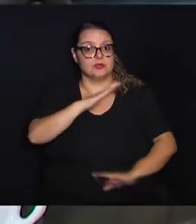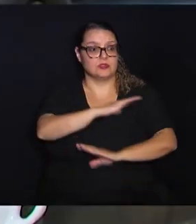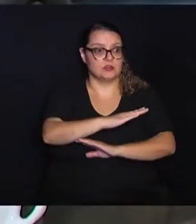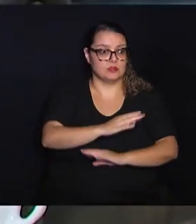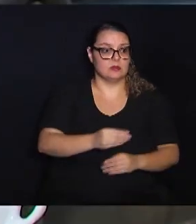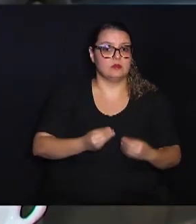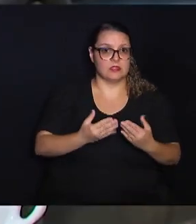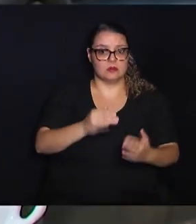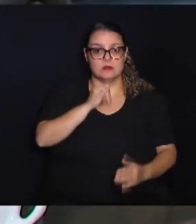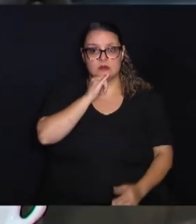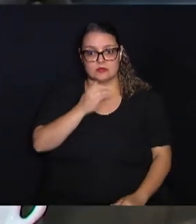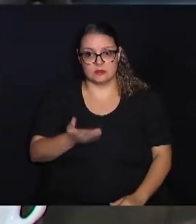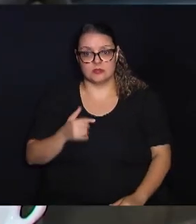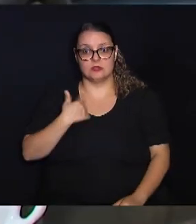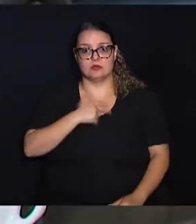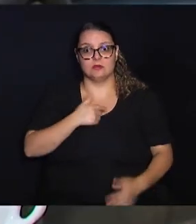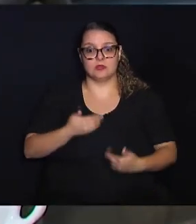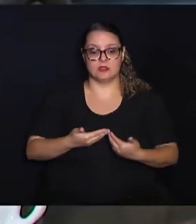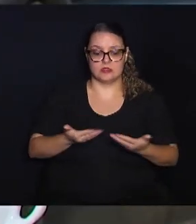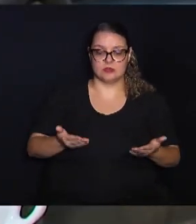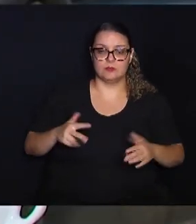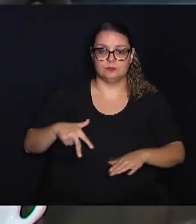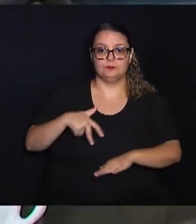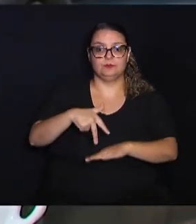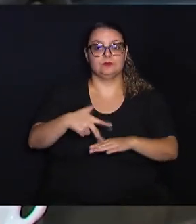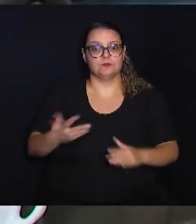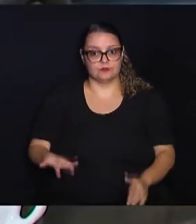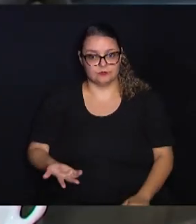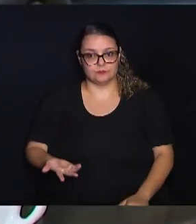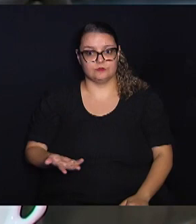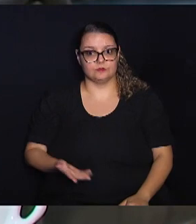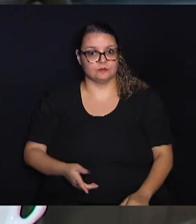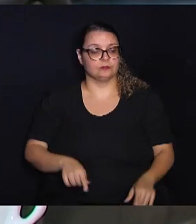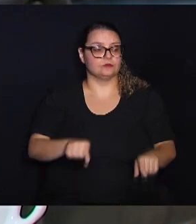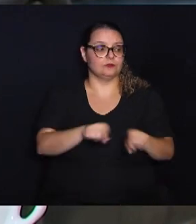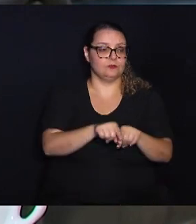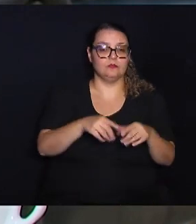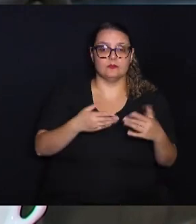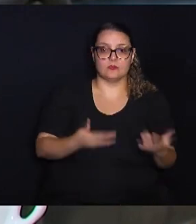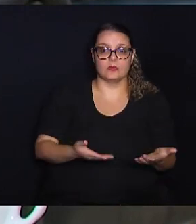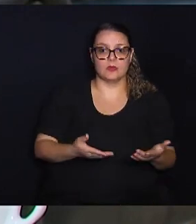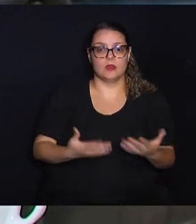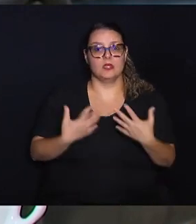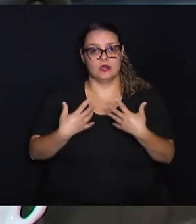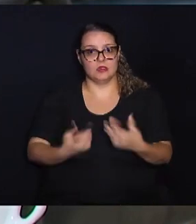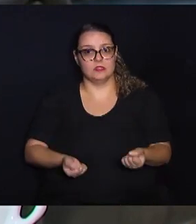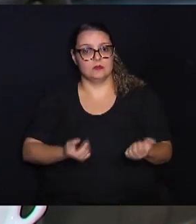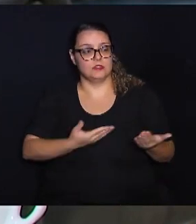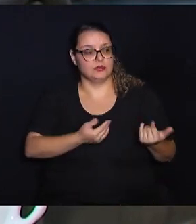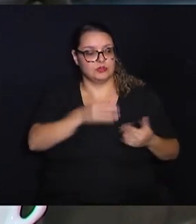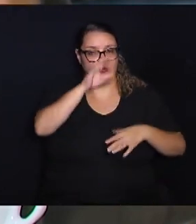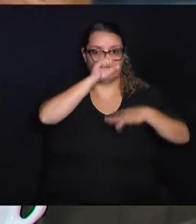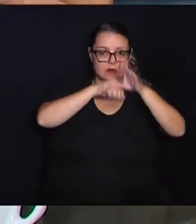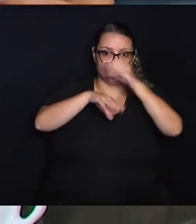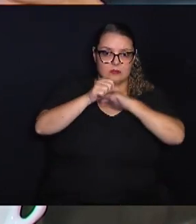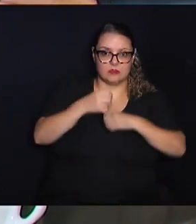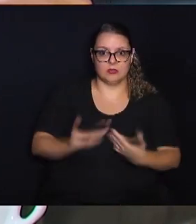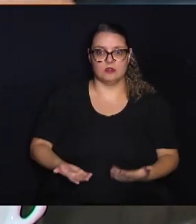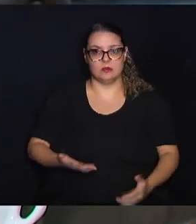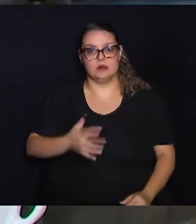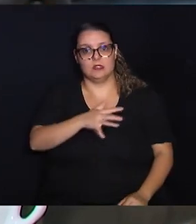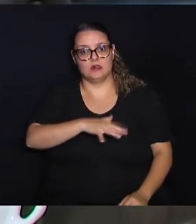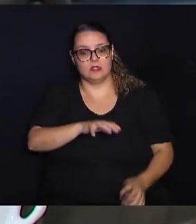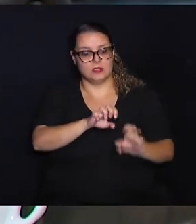exemplo, né? Então, a gente está se colocando à disposição também para, nesse caso, receber jovens aprendizes aqui, tanto na